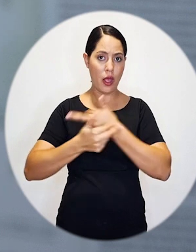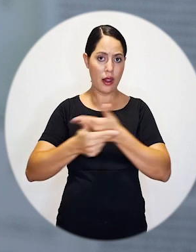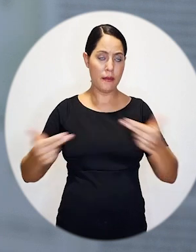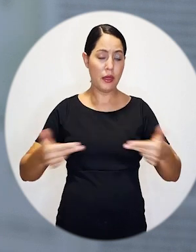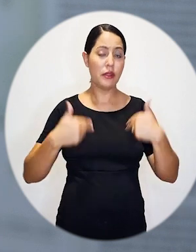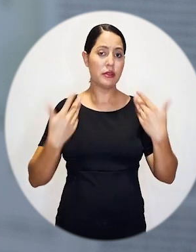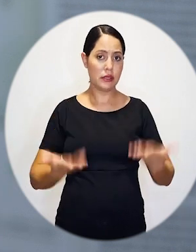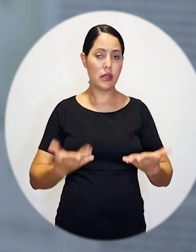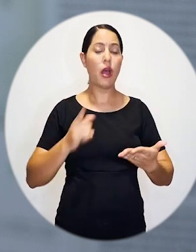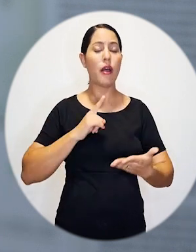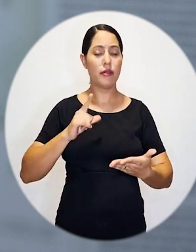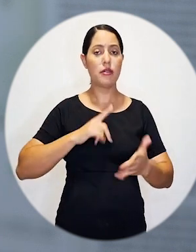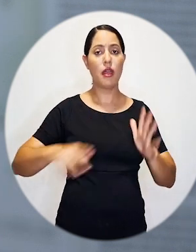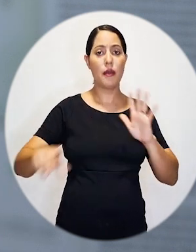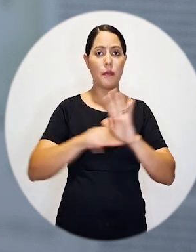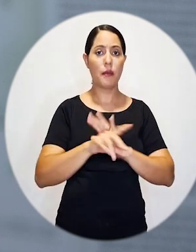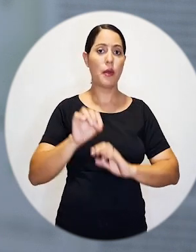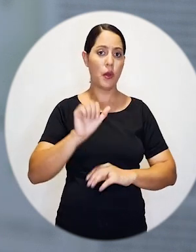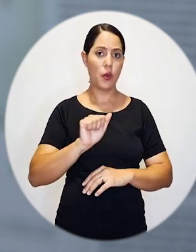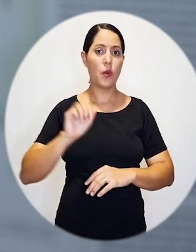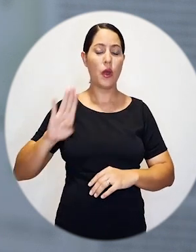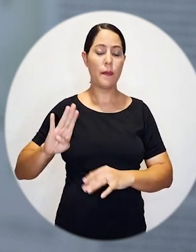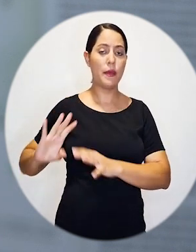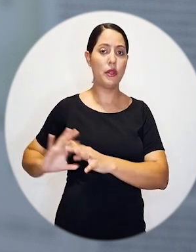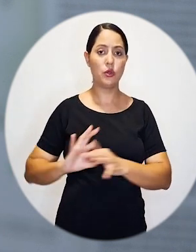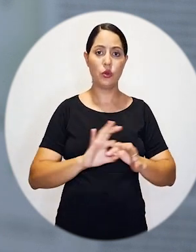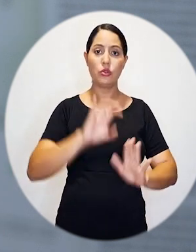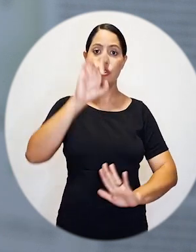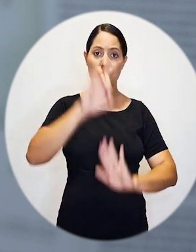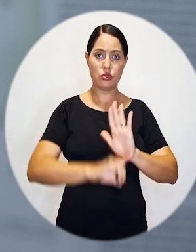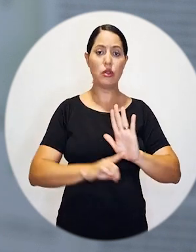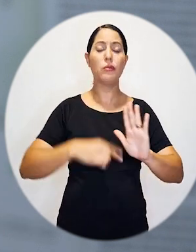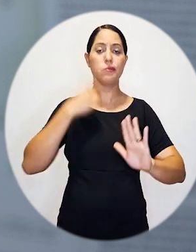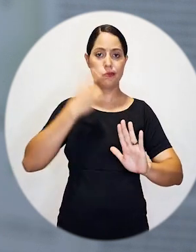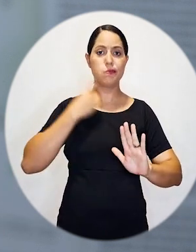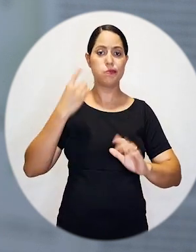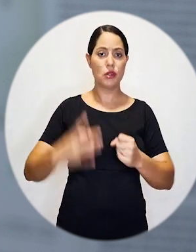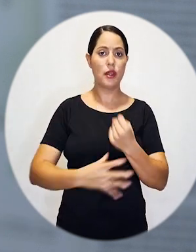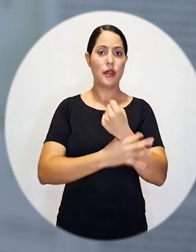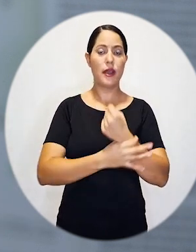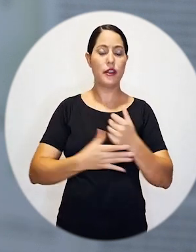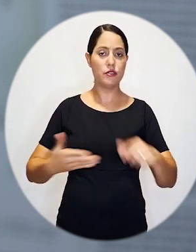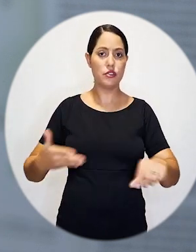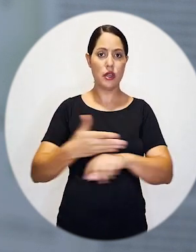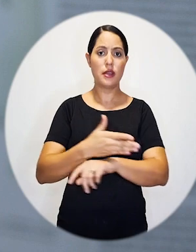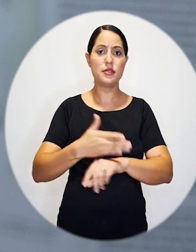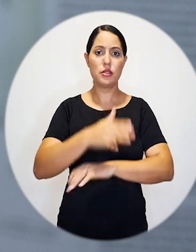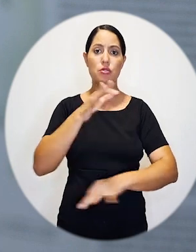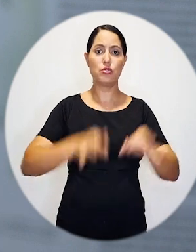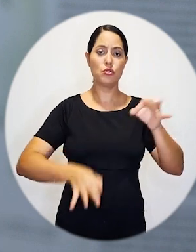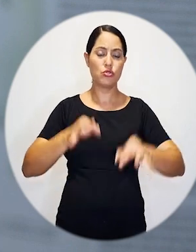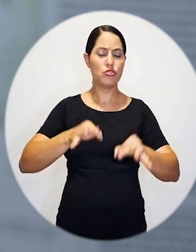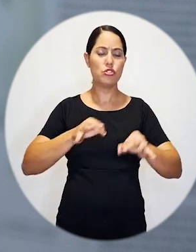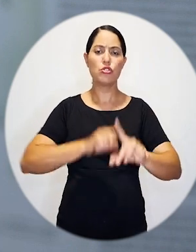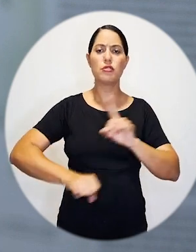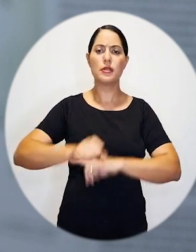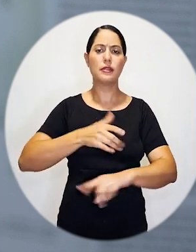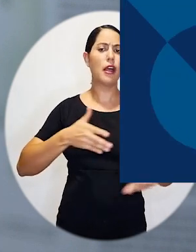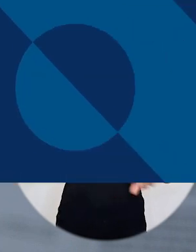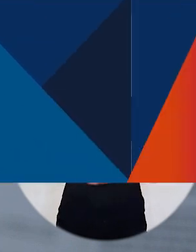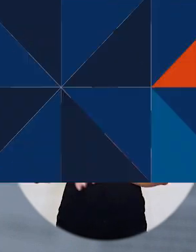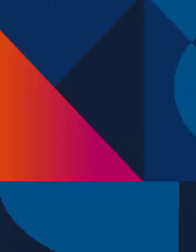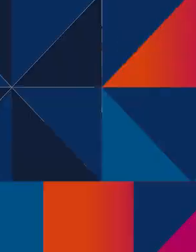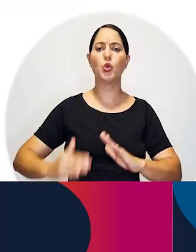faz parte das ações diretas da Ordem em prol das prerrogativas da advocacia e da garantia do acesso à justiça de